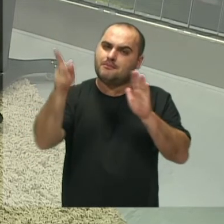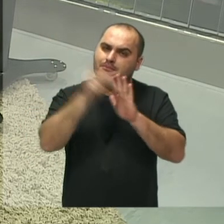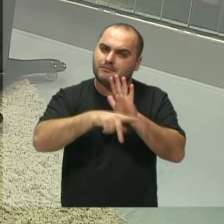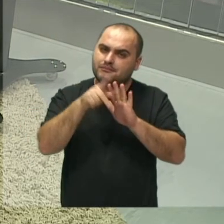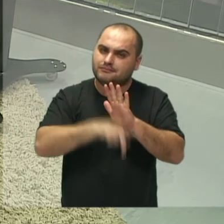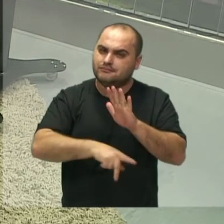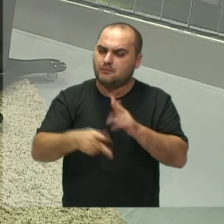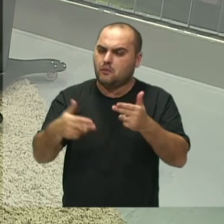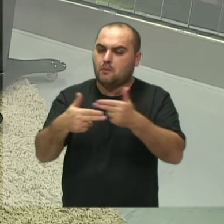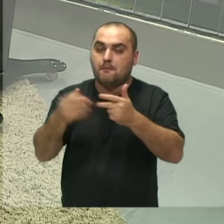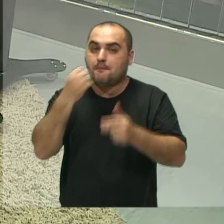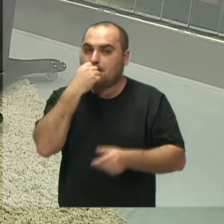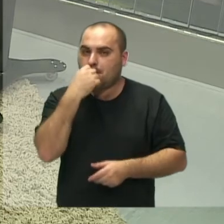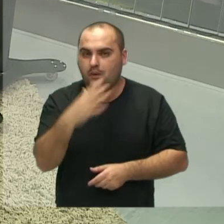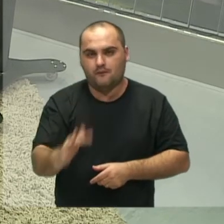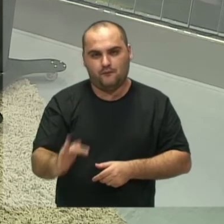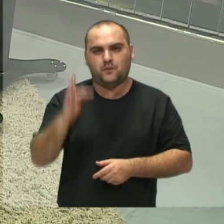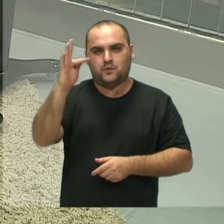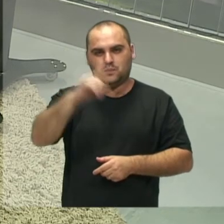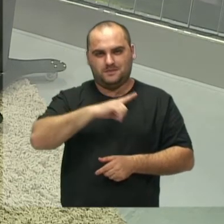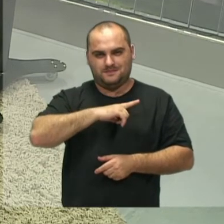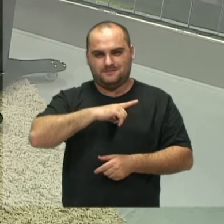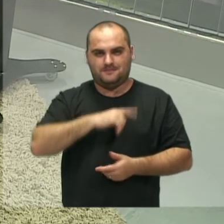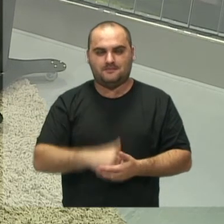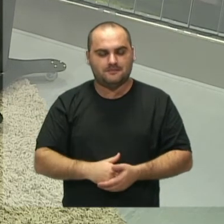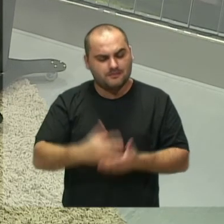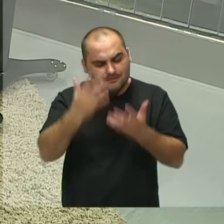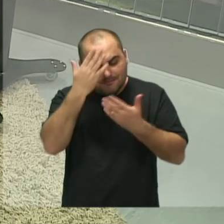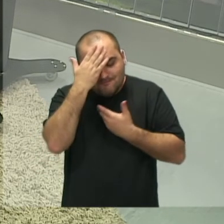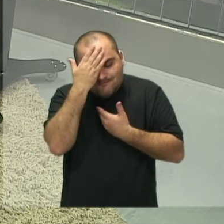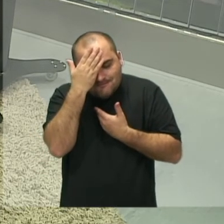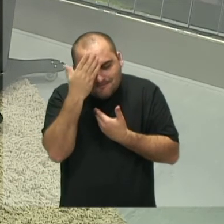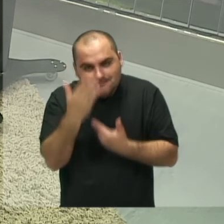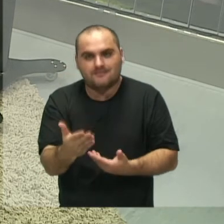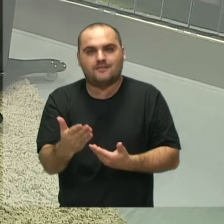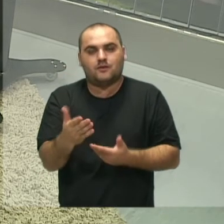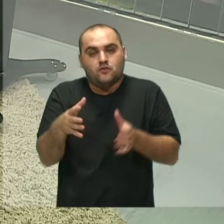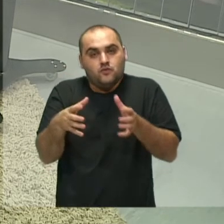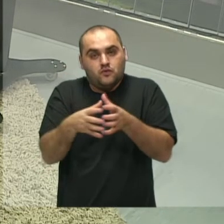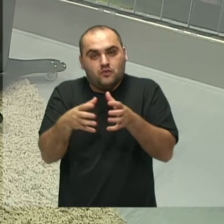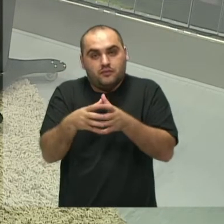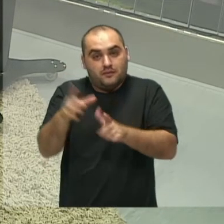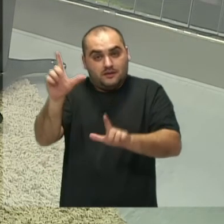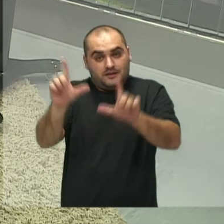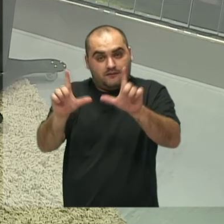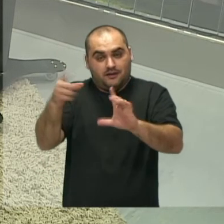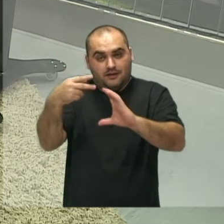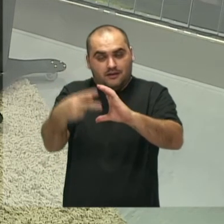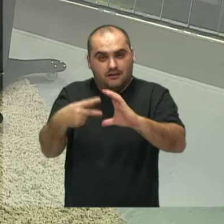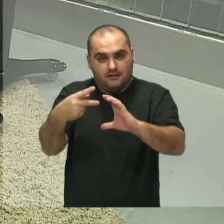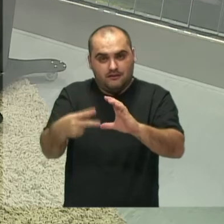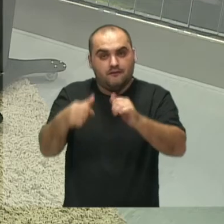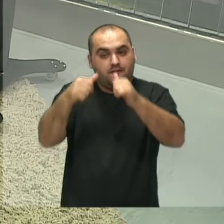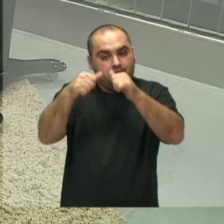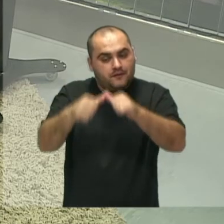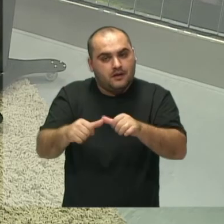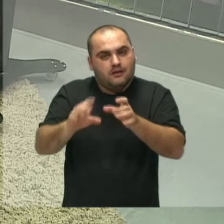muita coisa boa aí pela frente. Então eu quero te agradecer e dizer que a equipe da TV Câmara também fica à